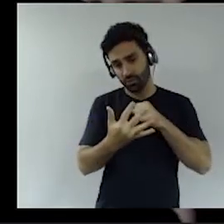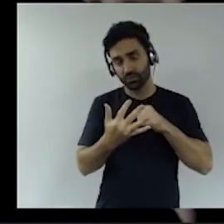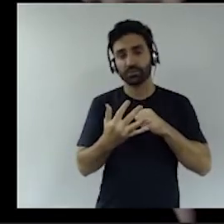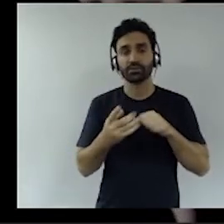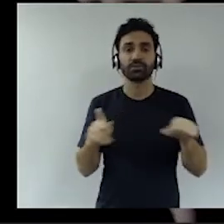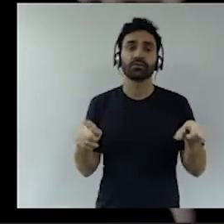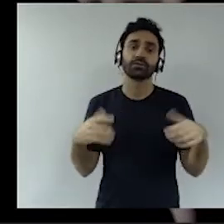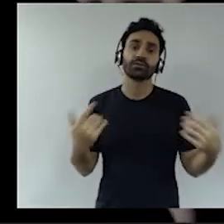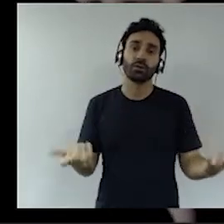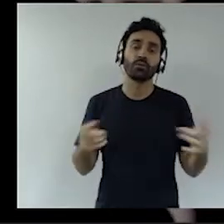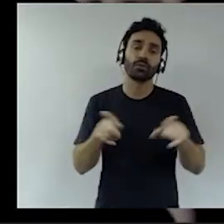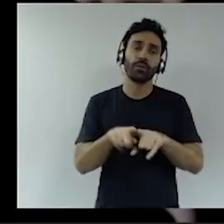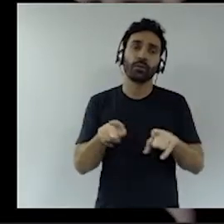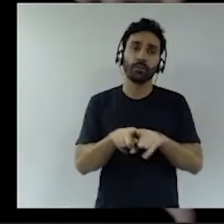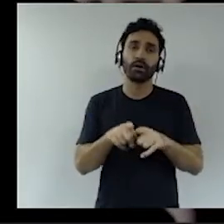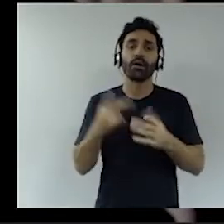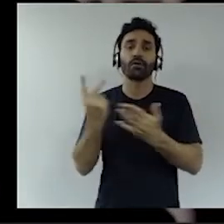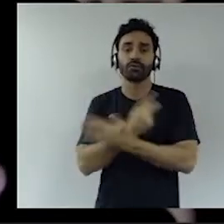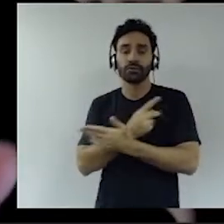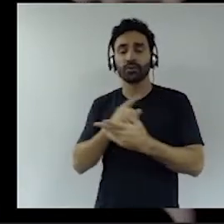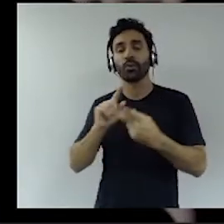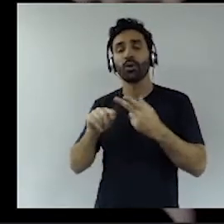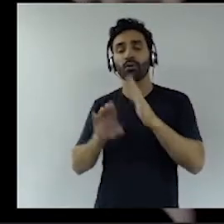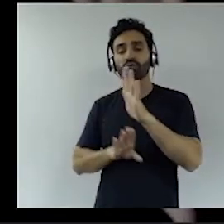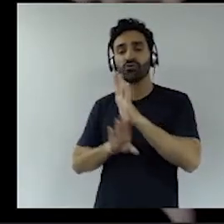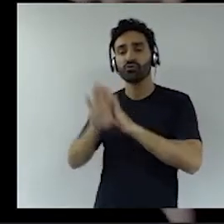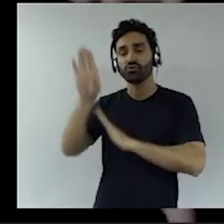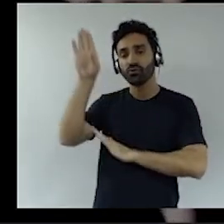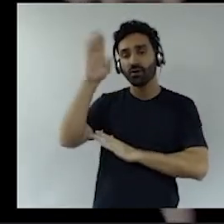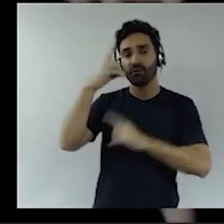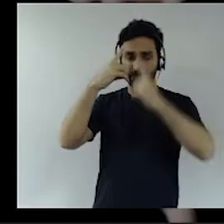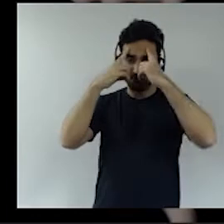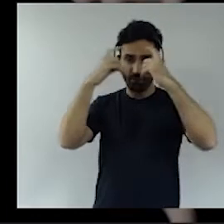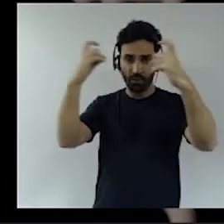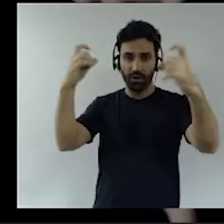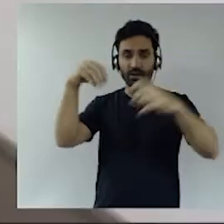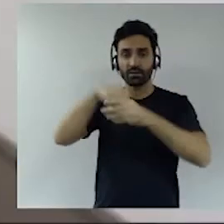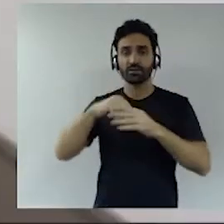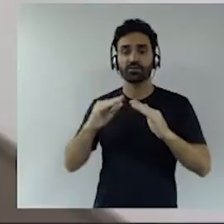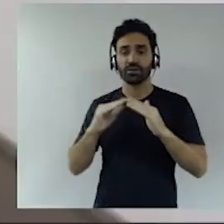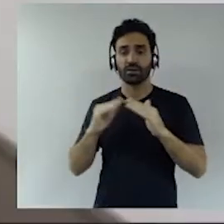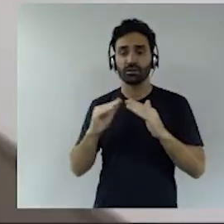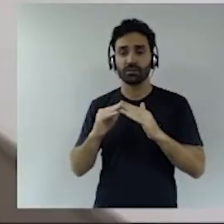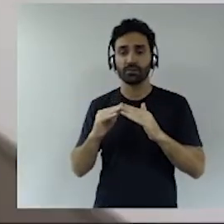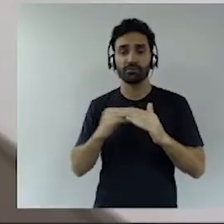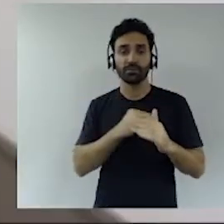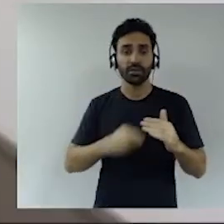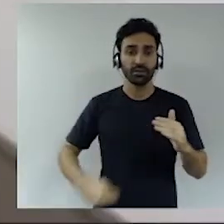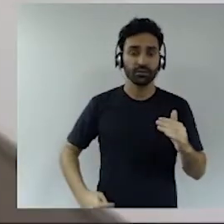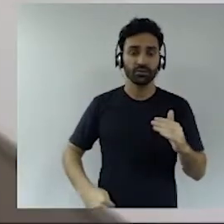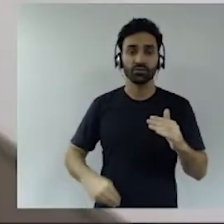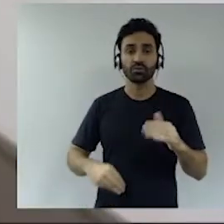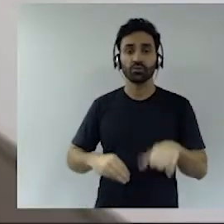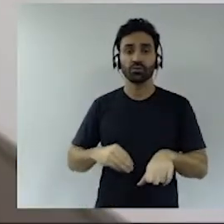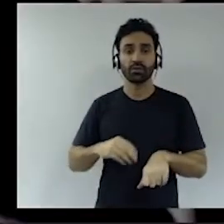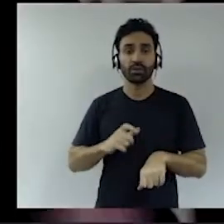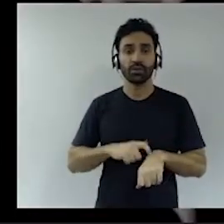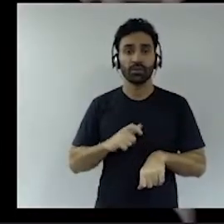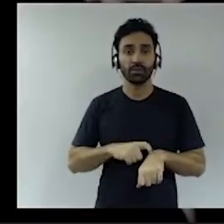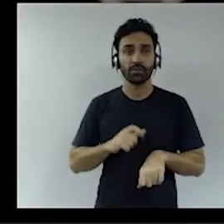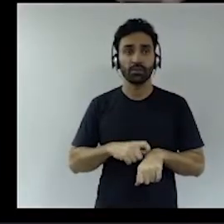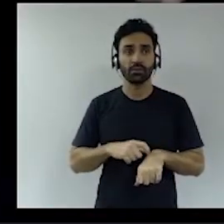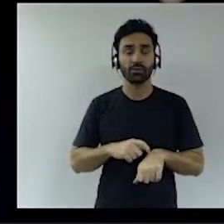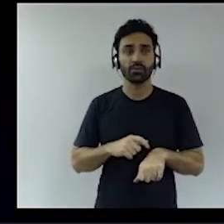paralelo, que é um efeito bastante dramático, que foi o aumento da violência doméstica. Ministros. Senhores, nós tivemos que